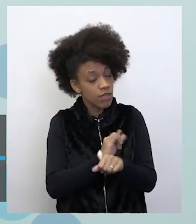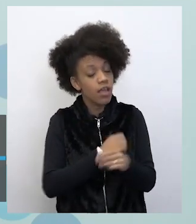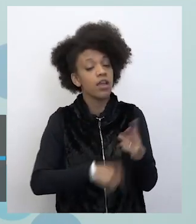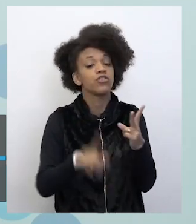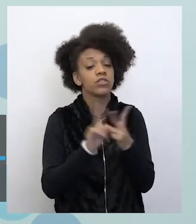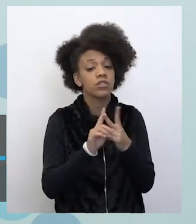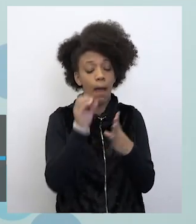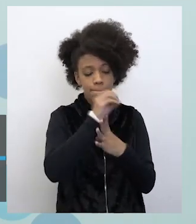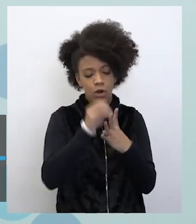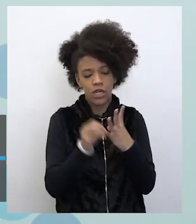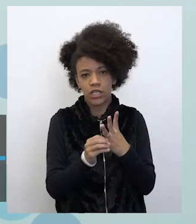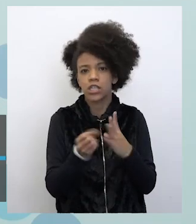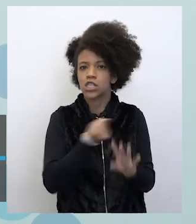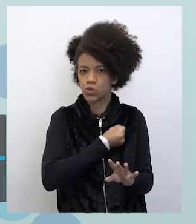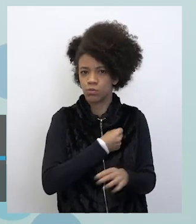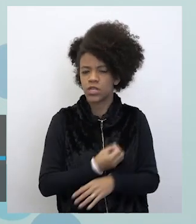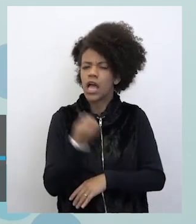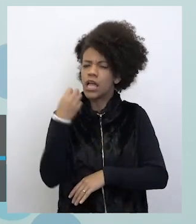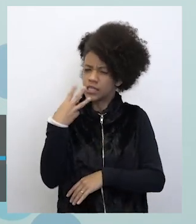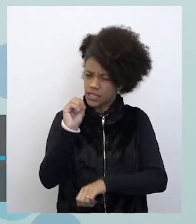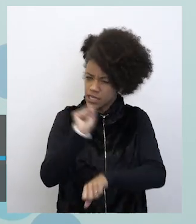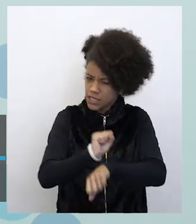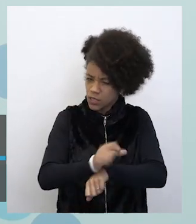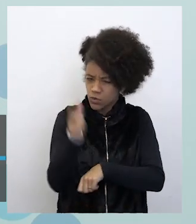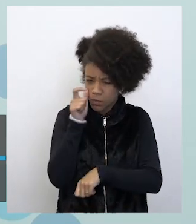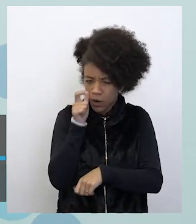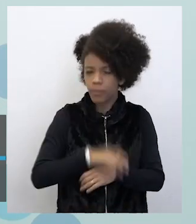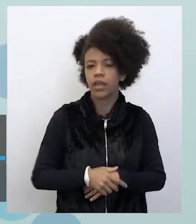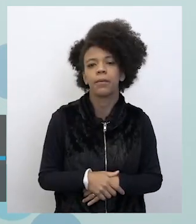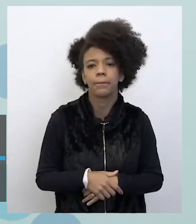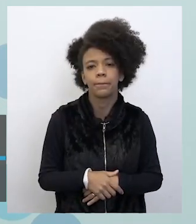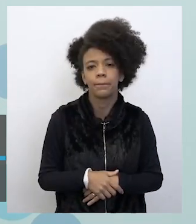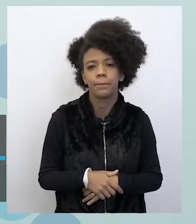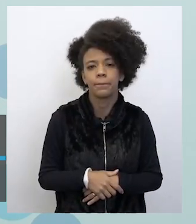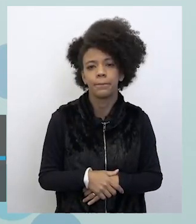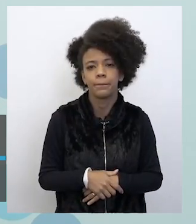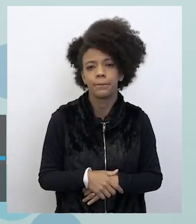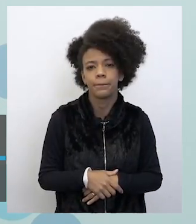os números, 30 segundos para vocês poderem acompanhar a atividade.